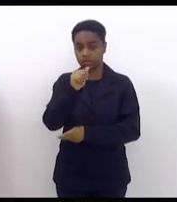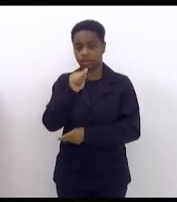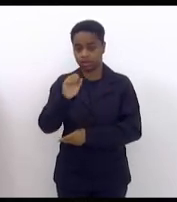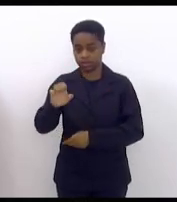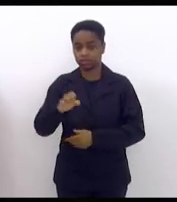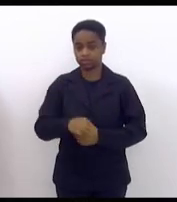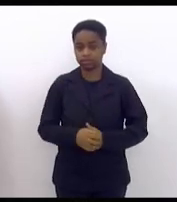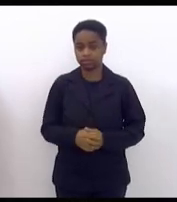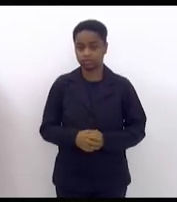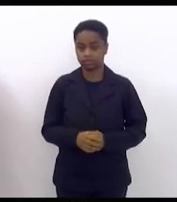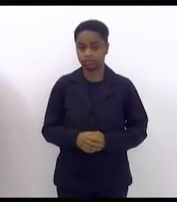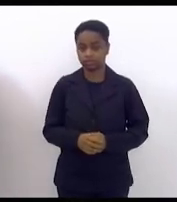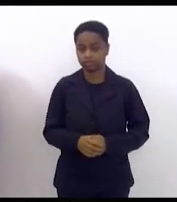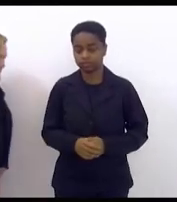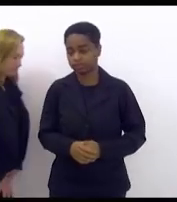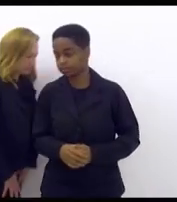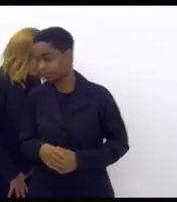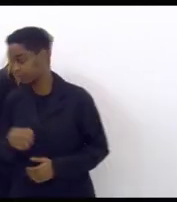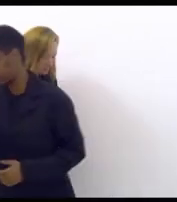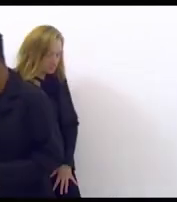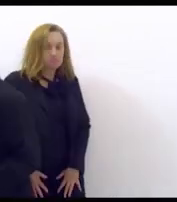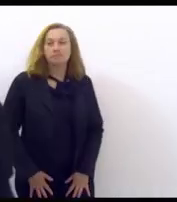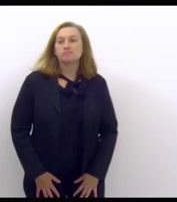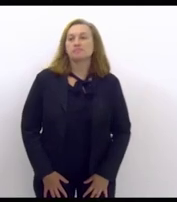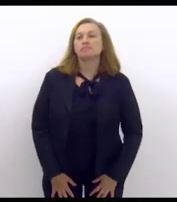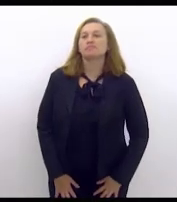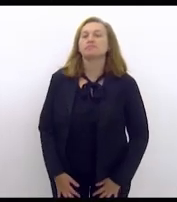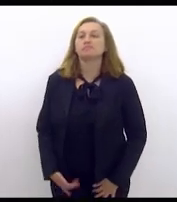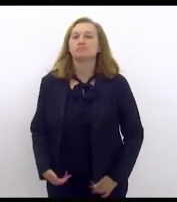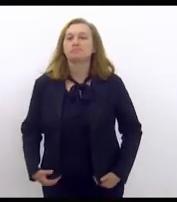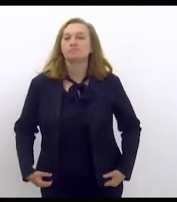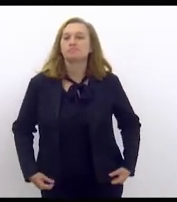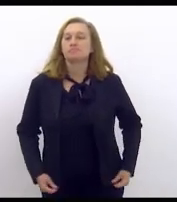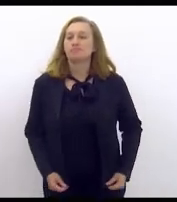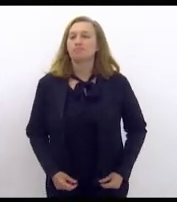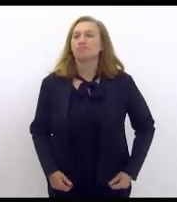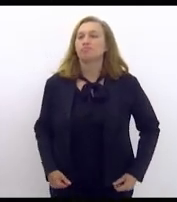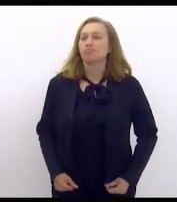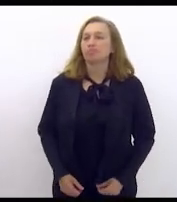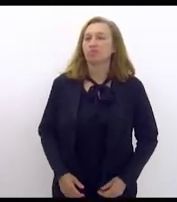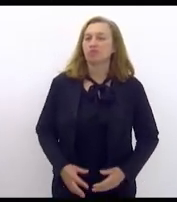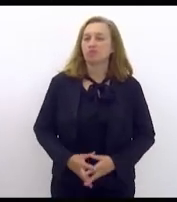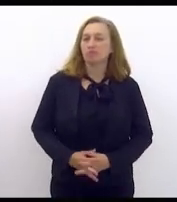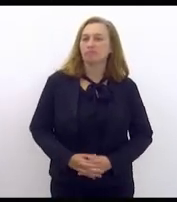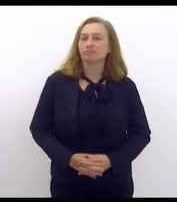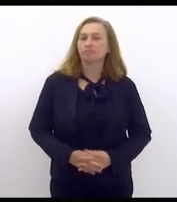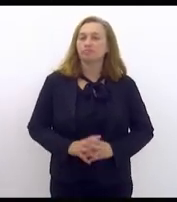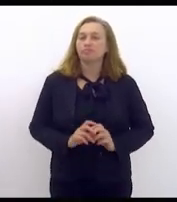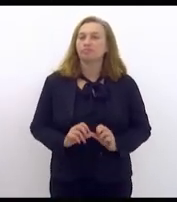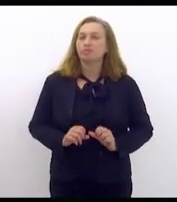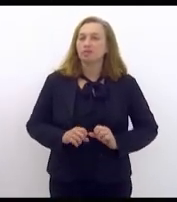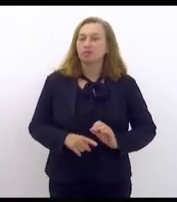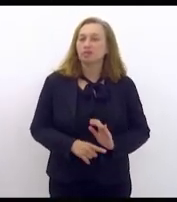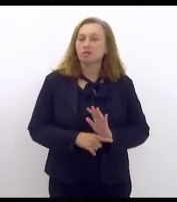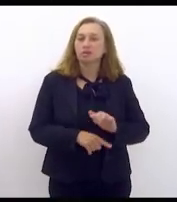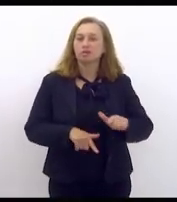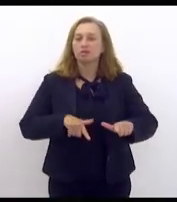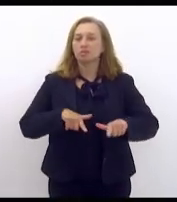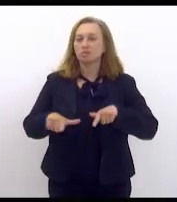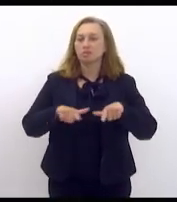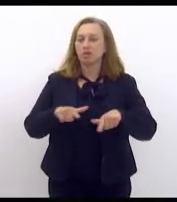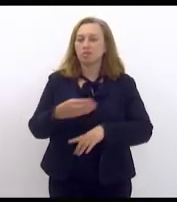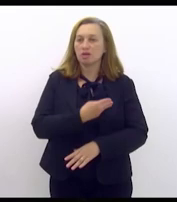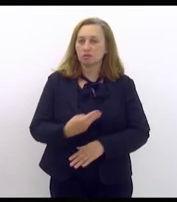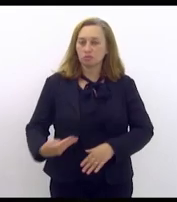saneamento da SEDAI, com um requisito para reforçar o caixa e prover os serviços públicos